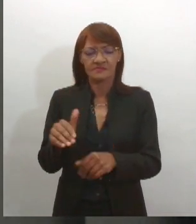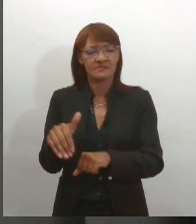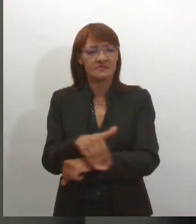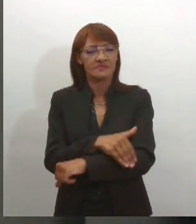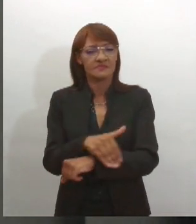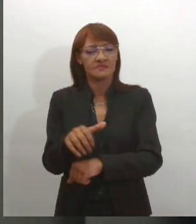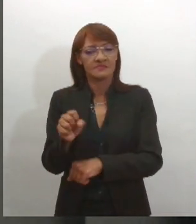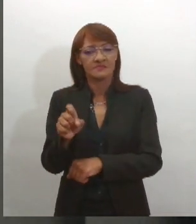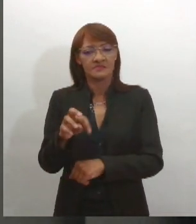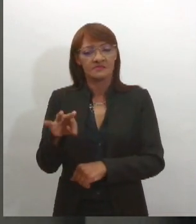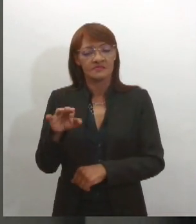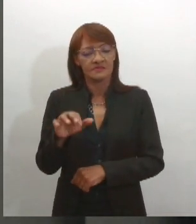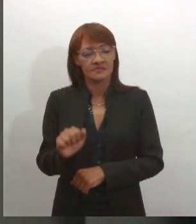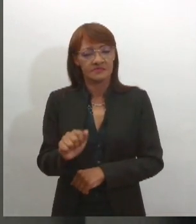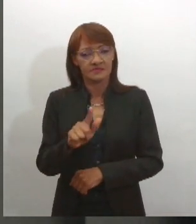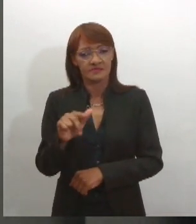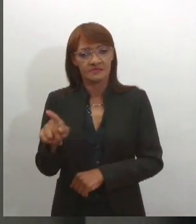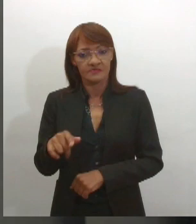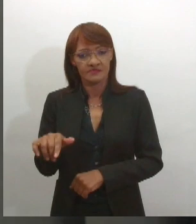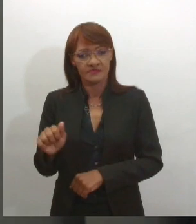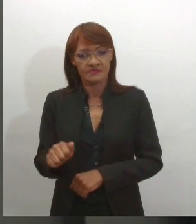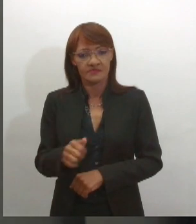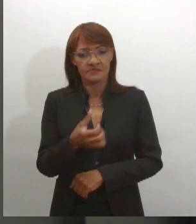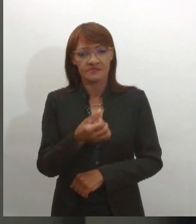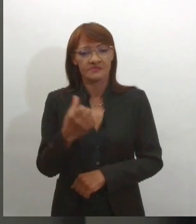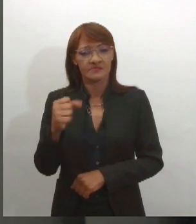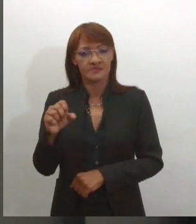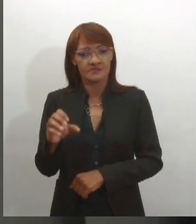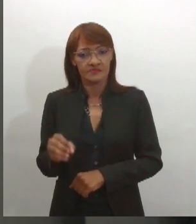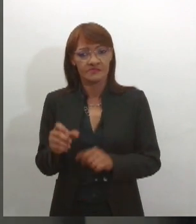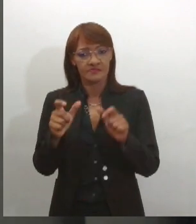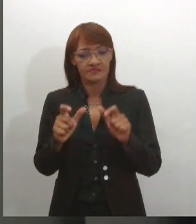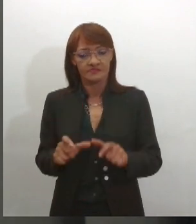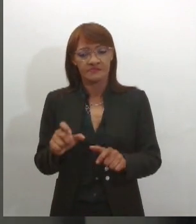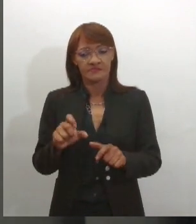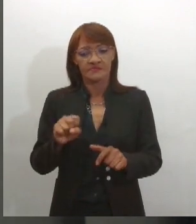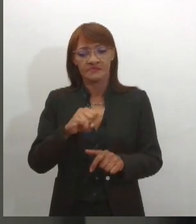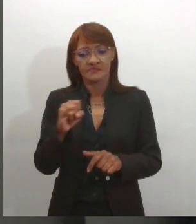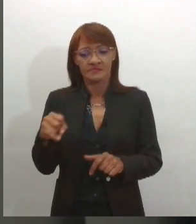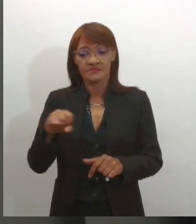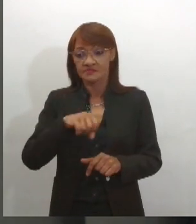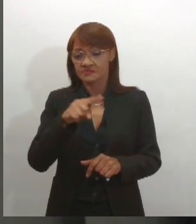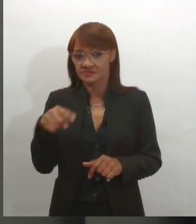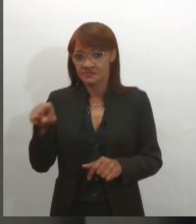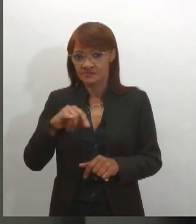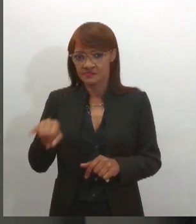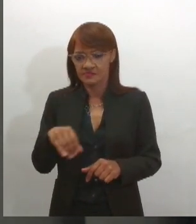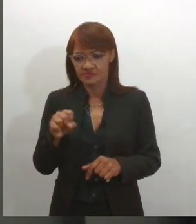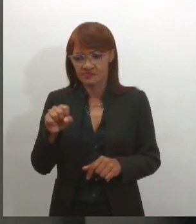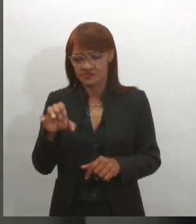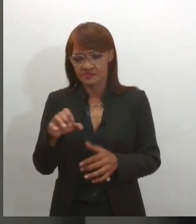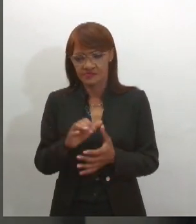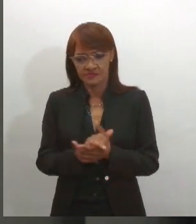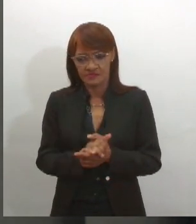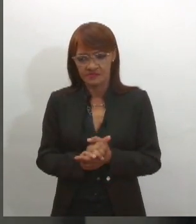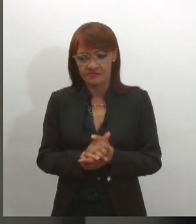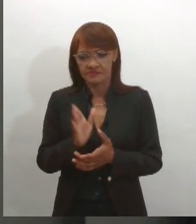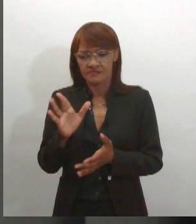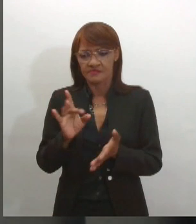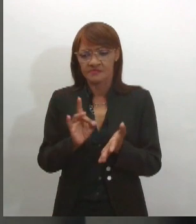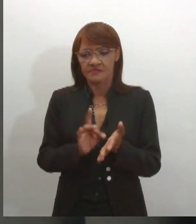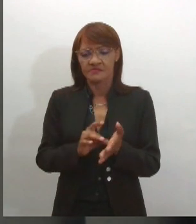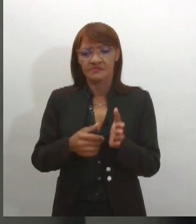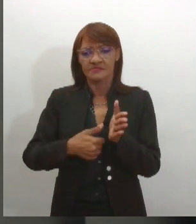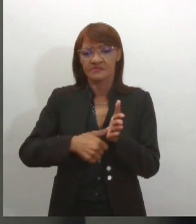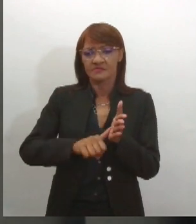680 no bairro São José em Aracaju e levar os seguintes documentos carteira de identidade CPF carteira de trabalho